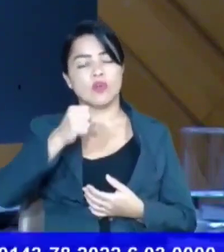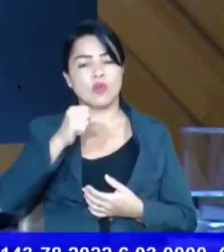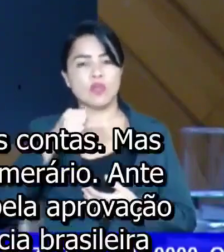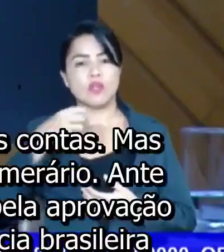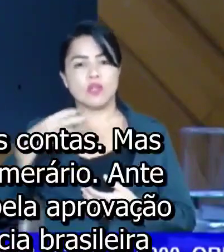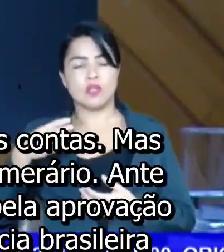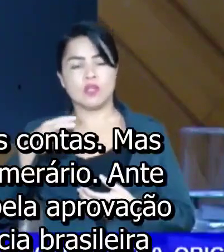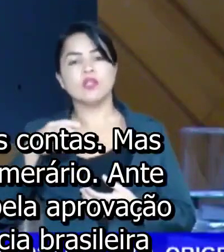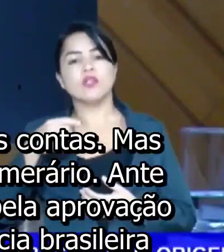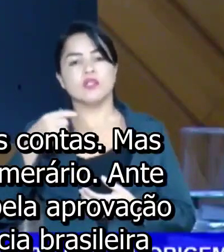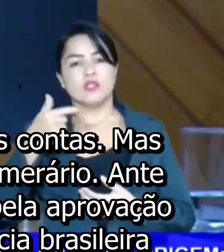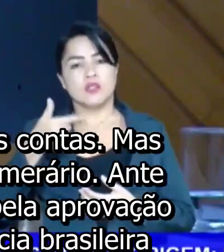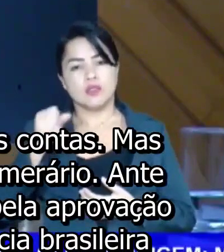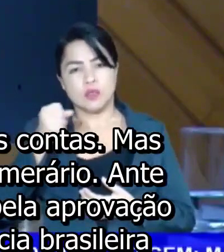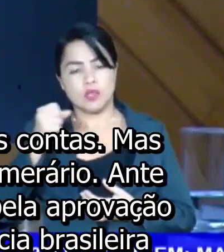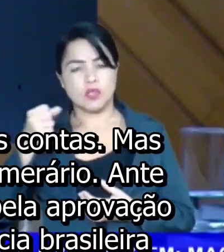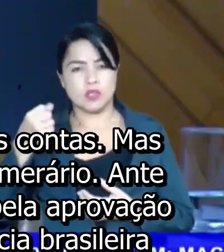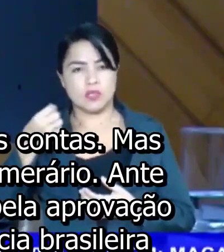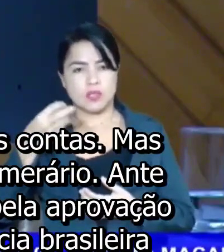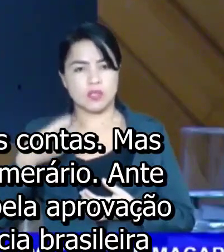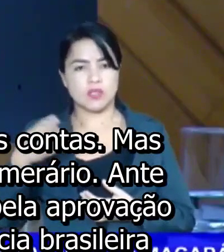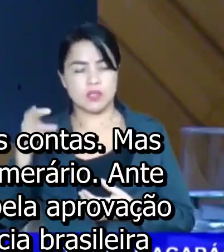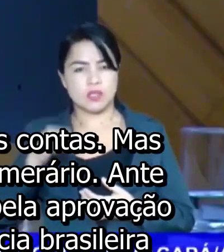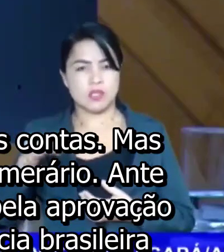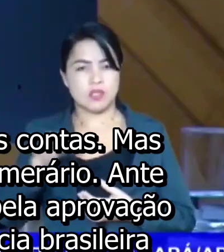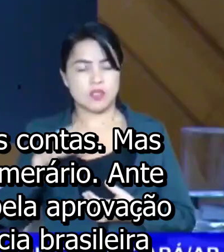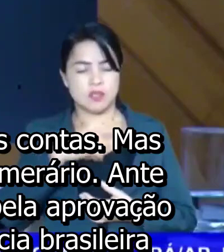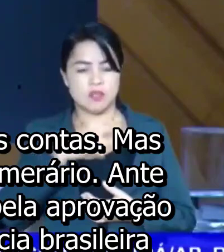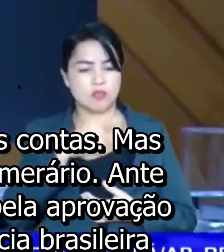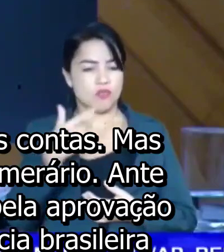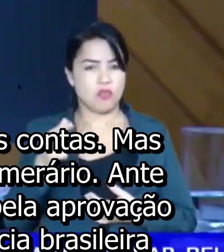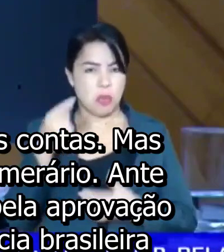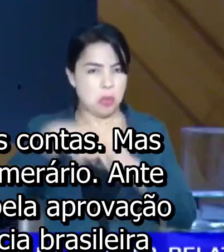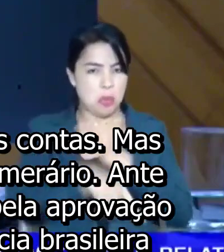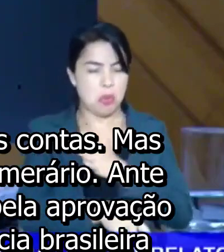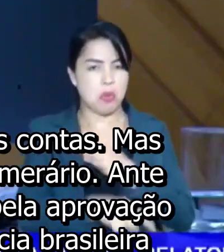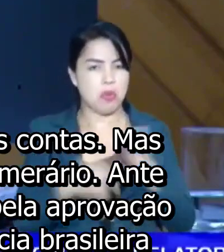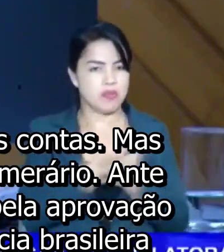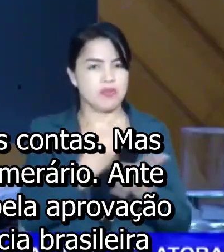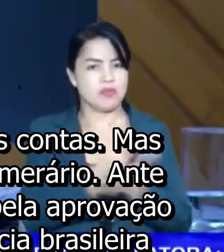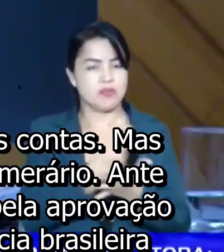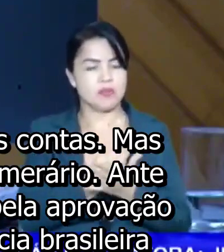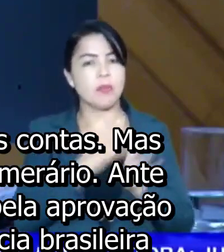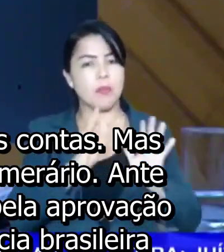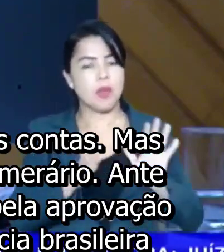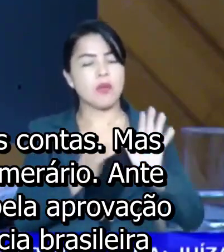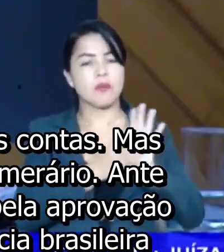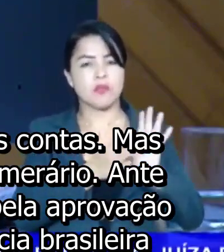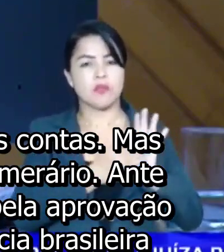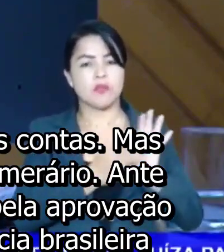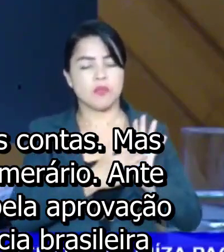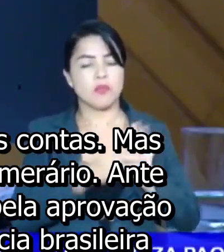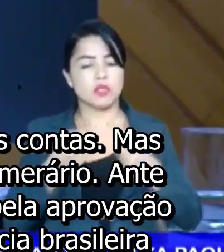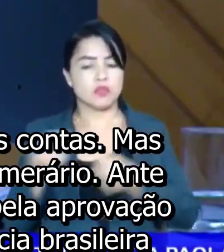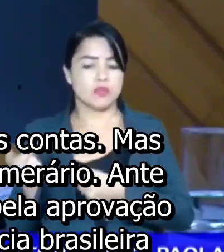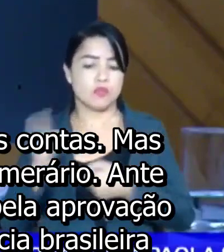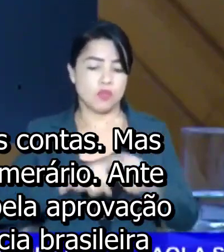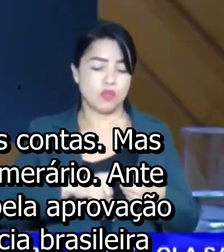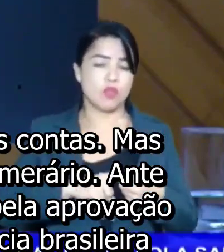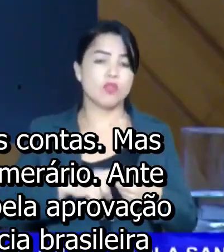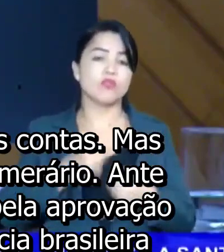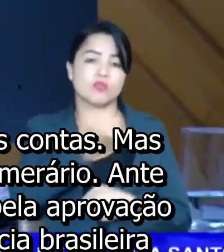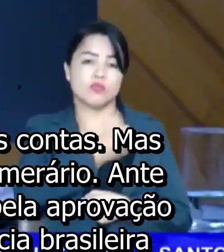2.803,81 não consubstancia a gravidade relevante ao exame das contas, mas enseja tão somente a determinação de devolução do